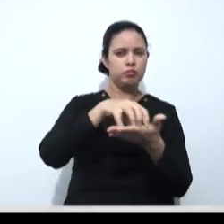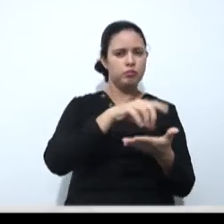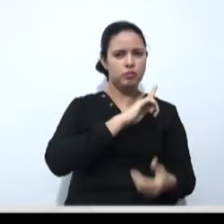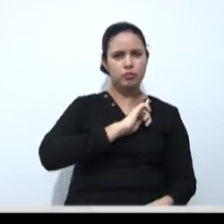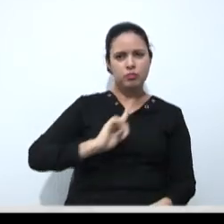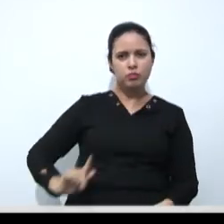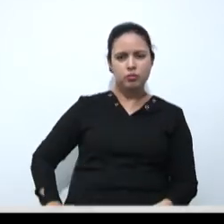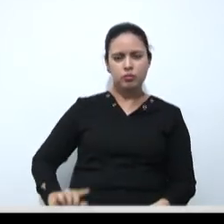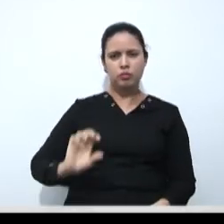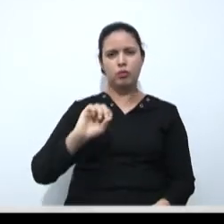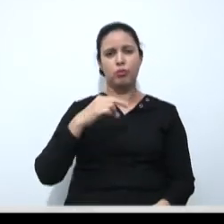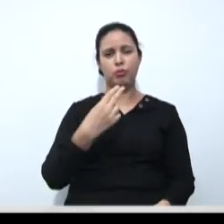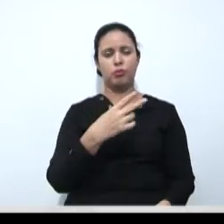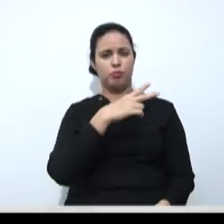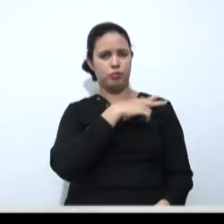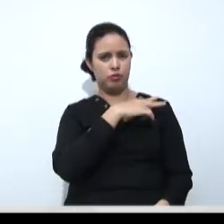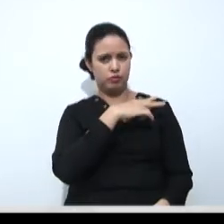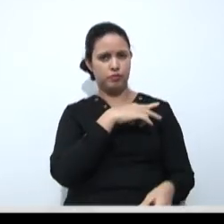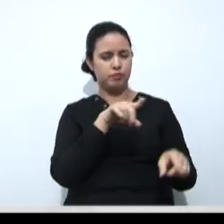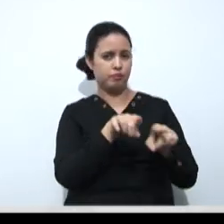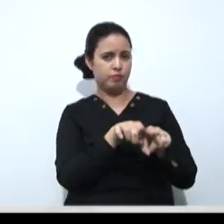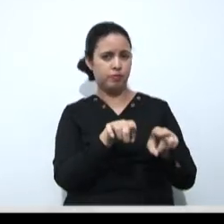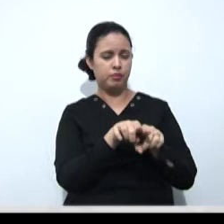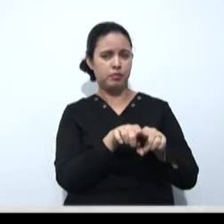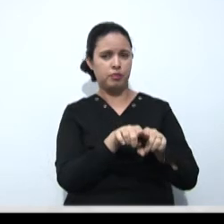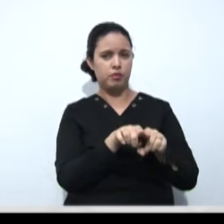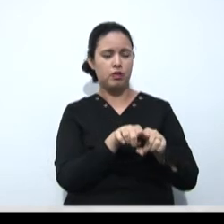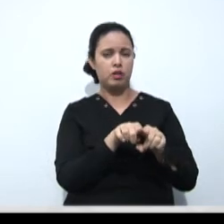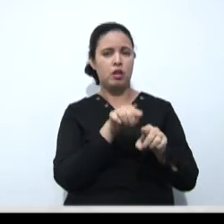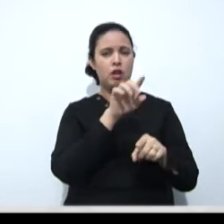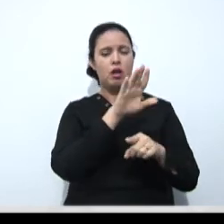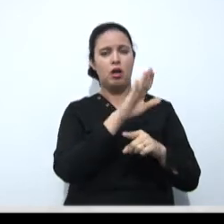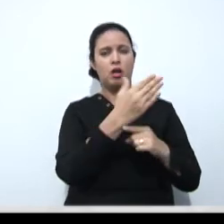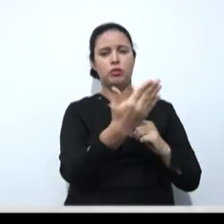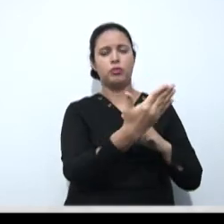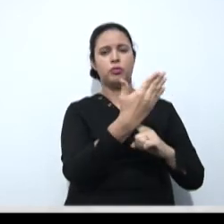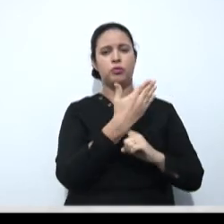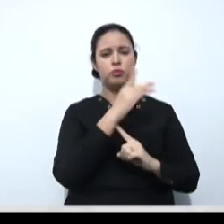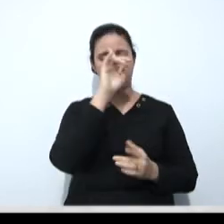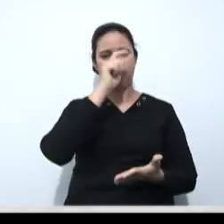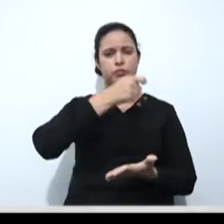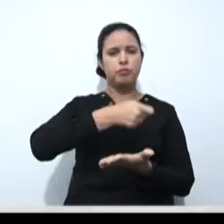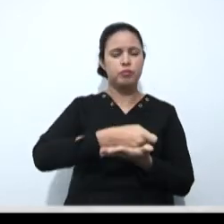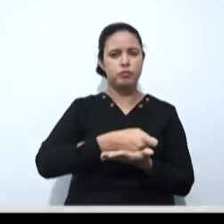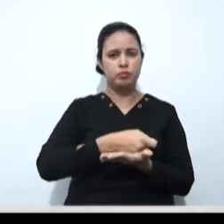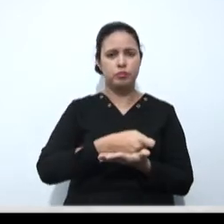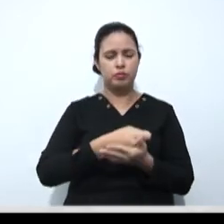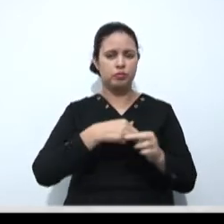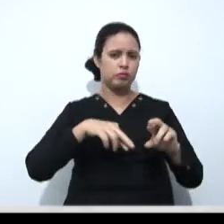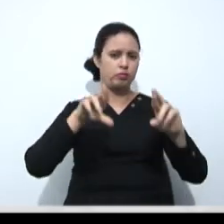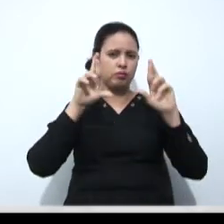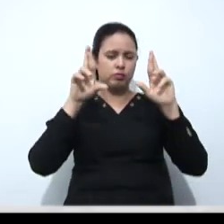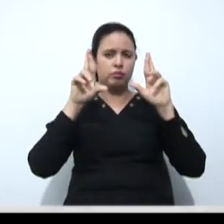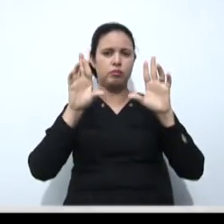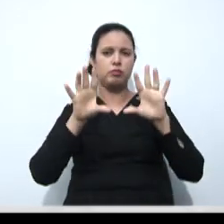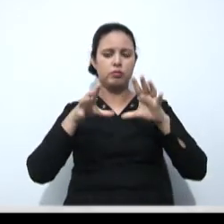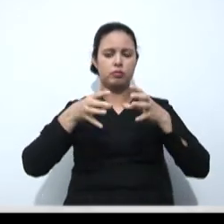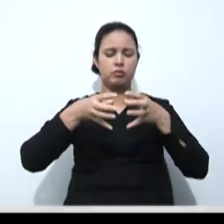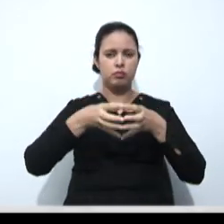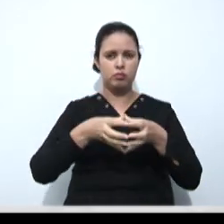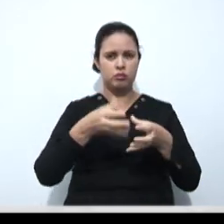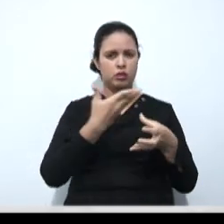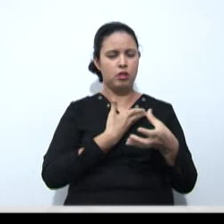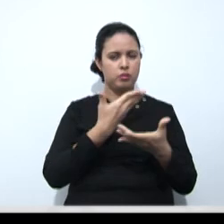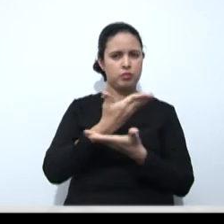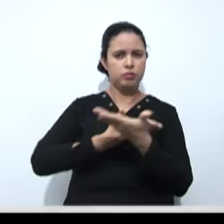Ele facilita também e ajuda na eficiência e na eficácia das decisões que eu vou tomar coletivamente com os meus